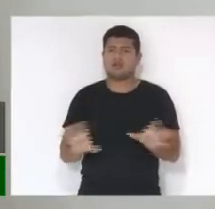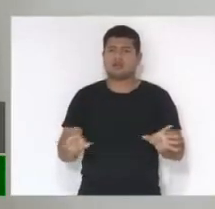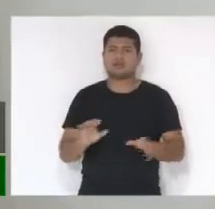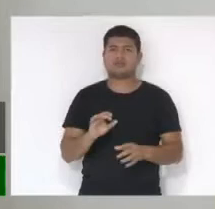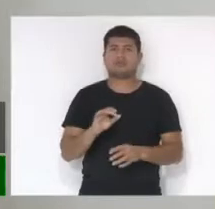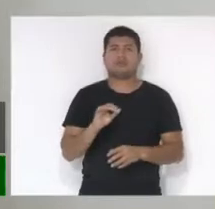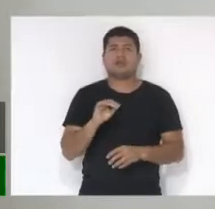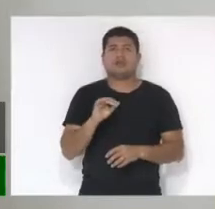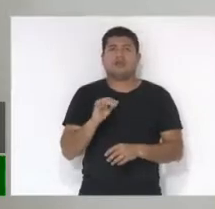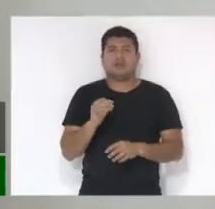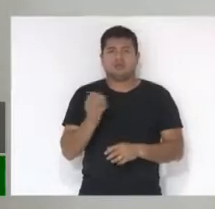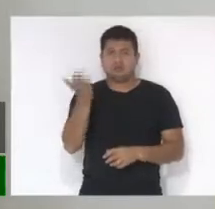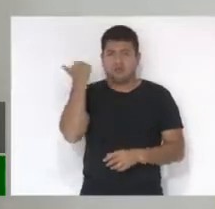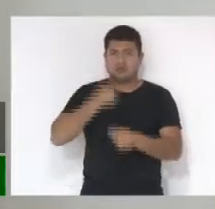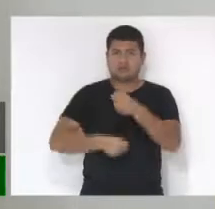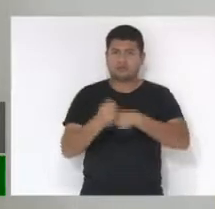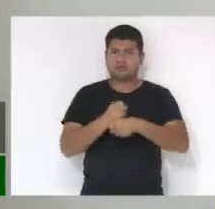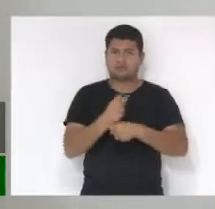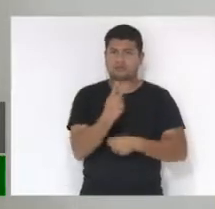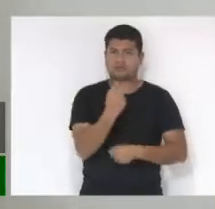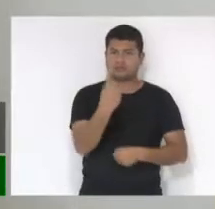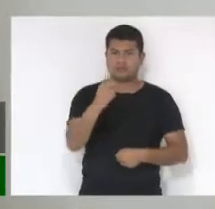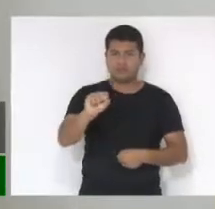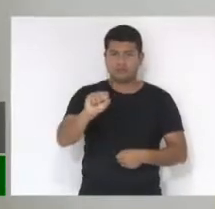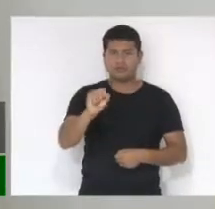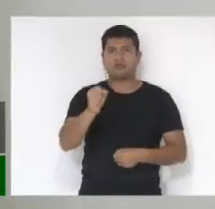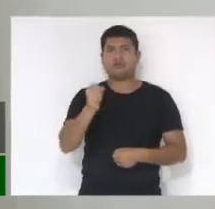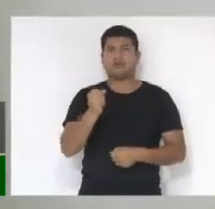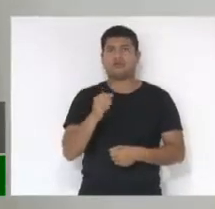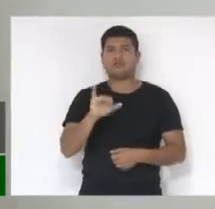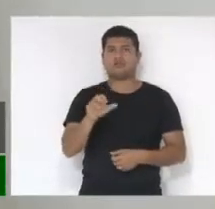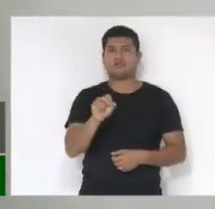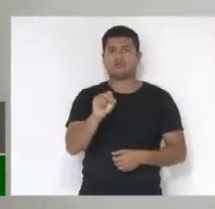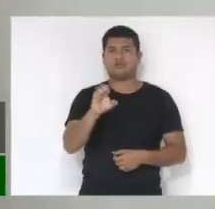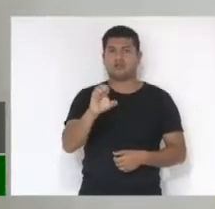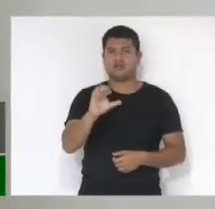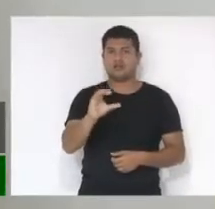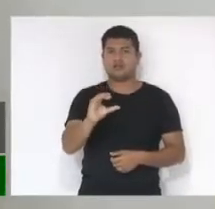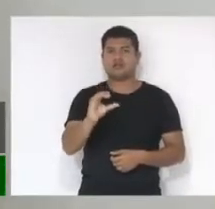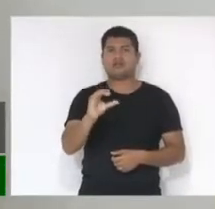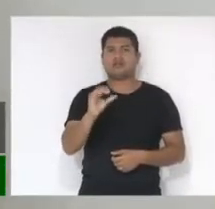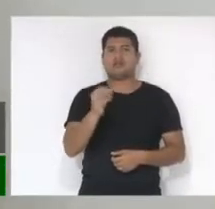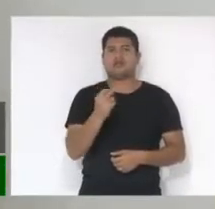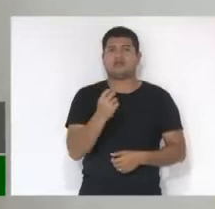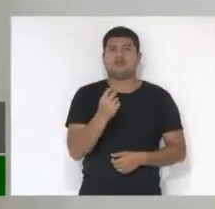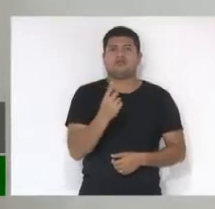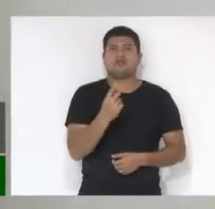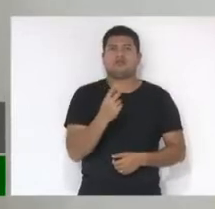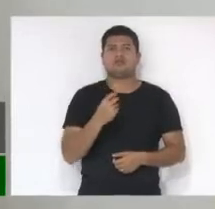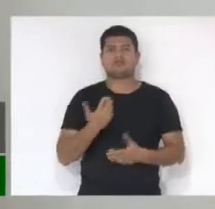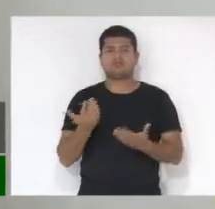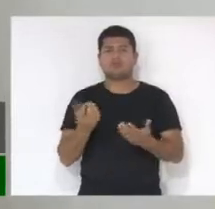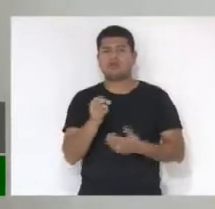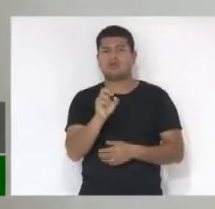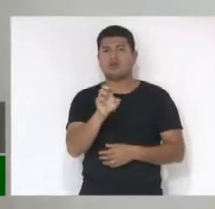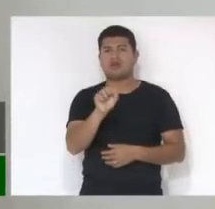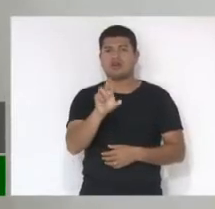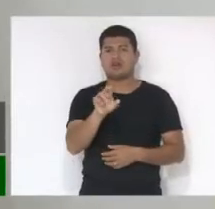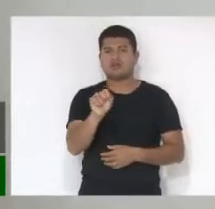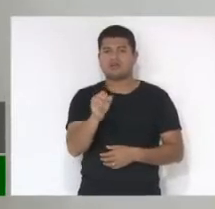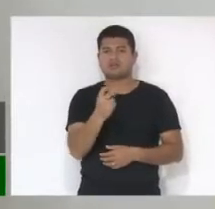2 milhões de reais, onde o governo do Estado investiu. Joguinhos Abertos, 250 mil. OLESC, 250.